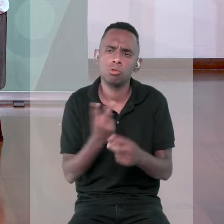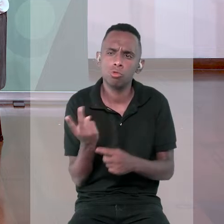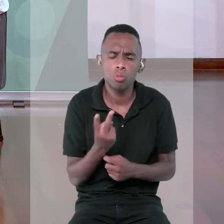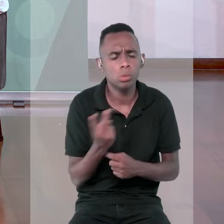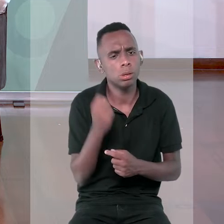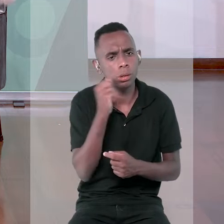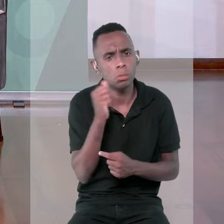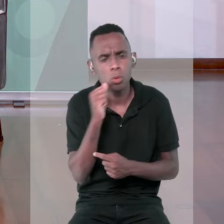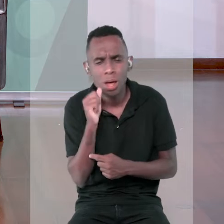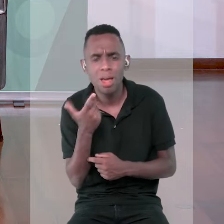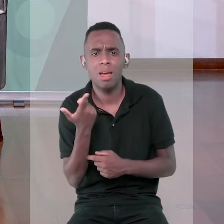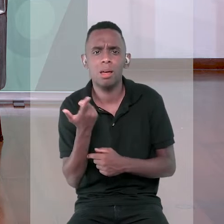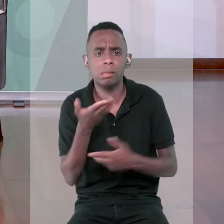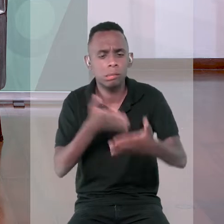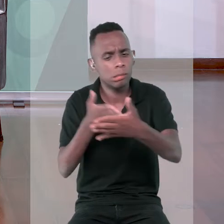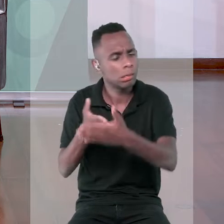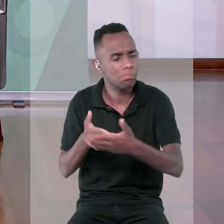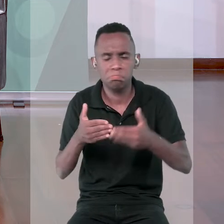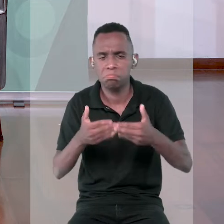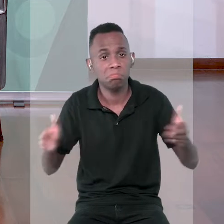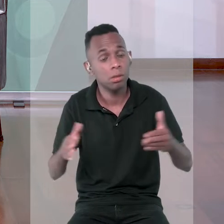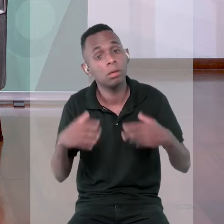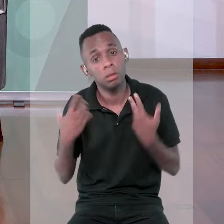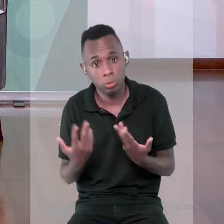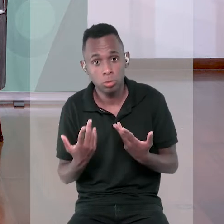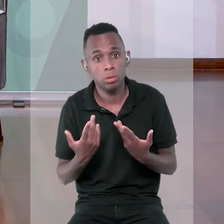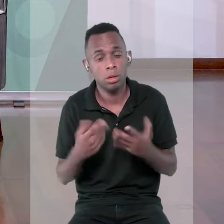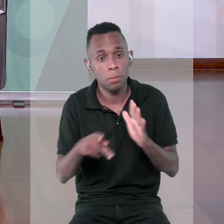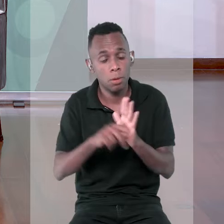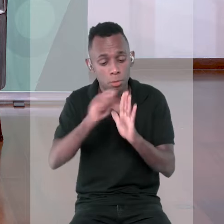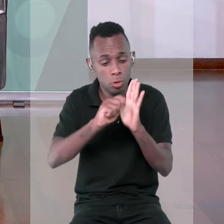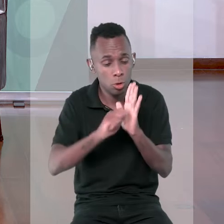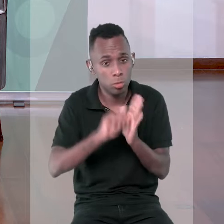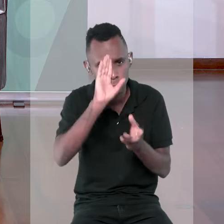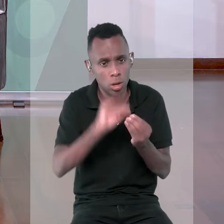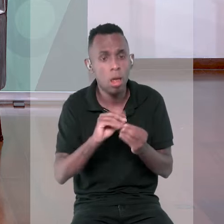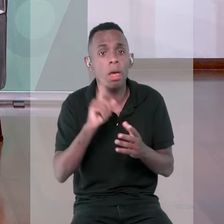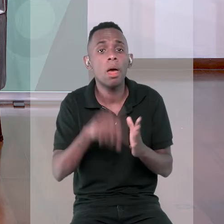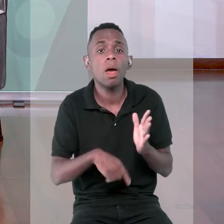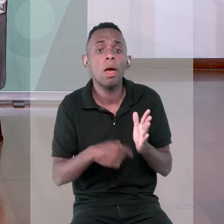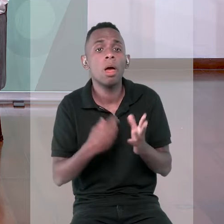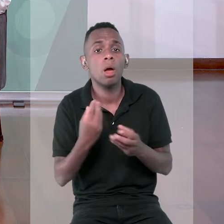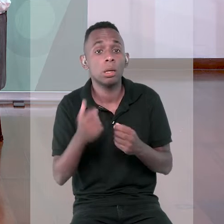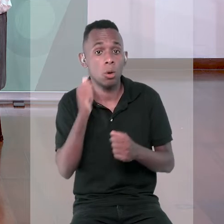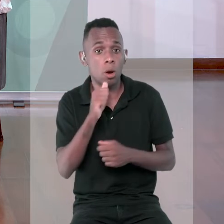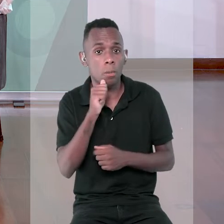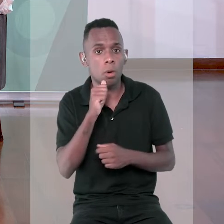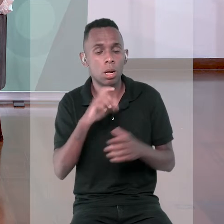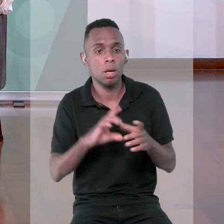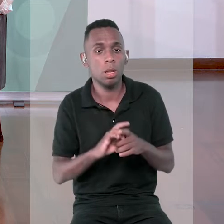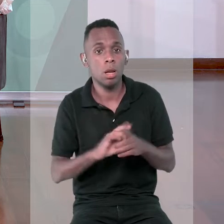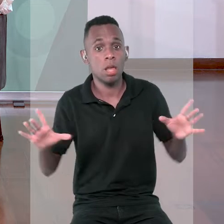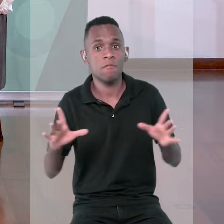forma, rompendo as estruturas, tanto é que a epígrafe do livro é desde que há uma mulher, há